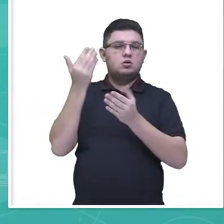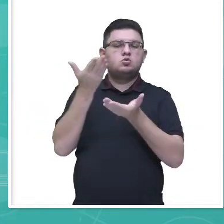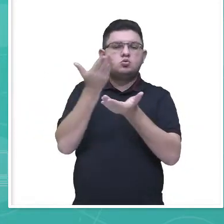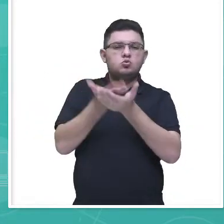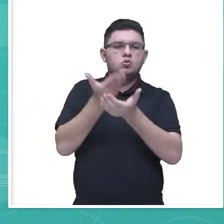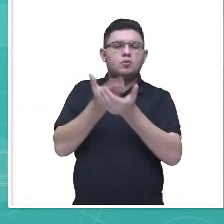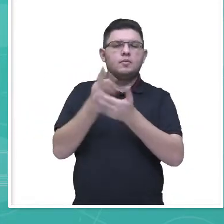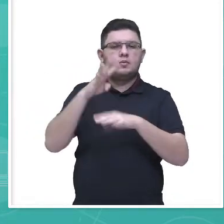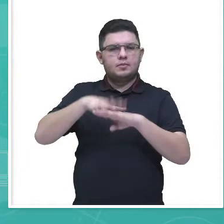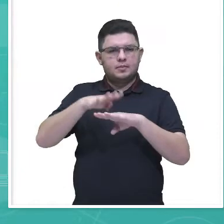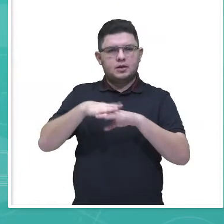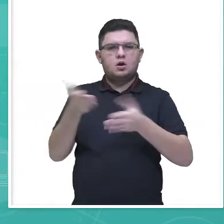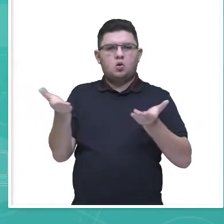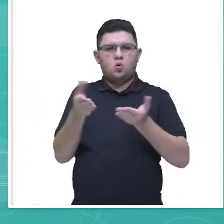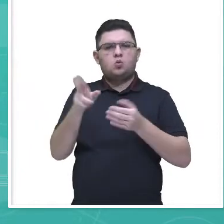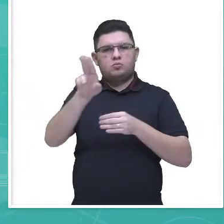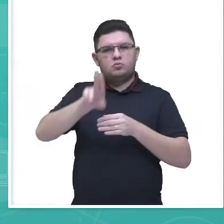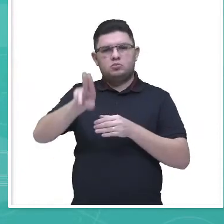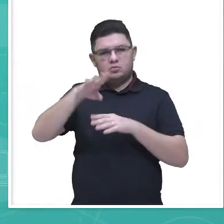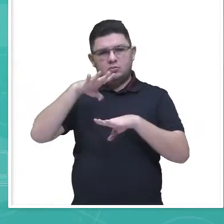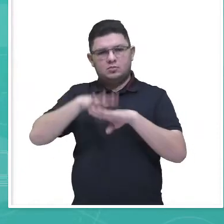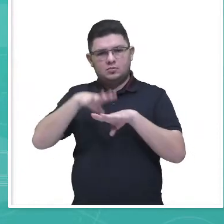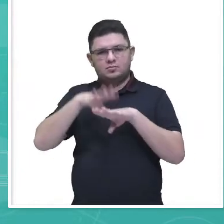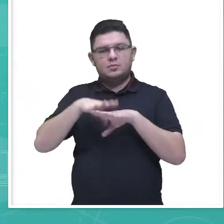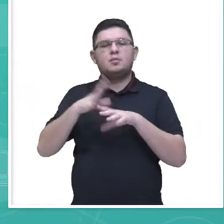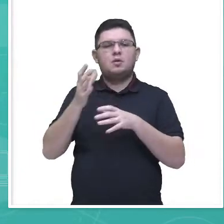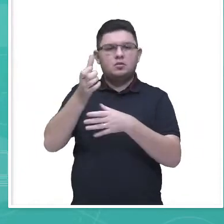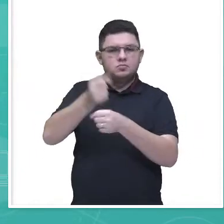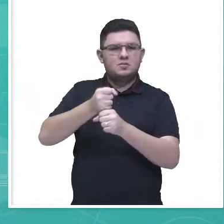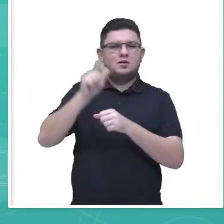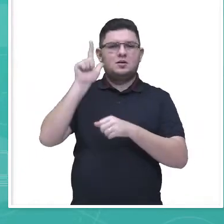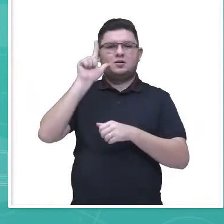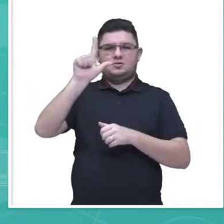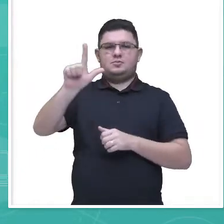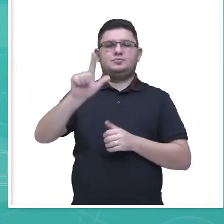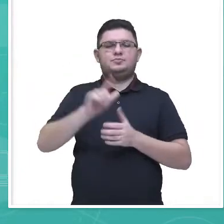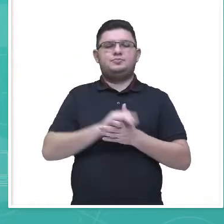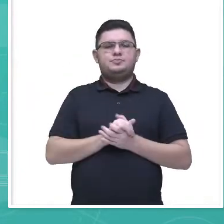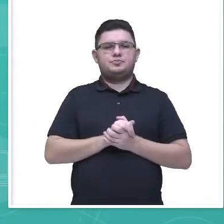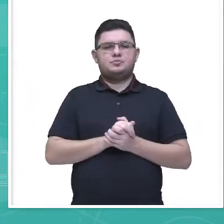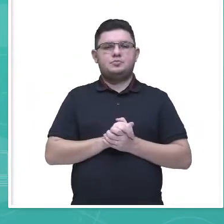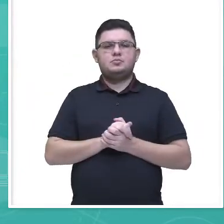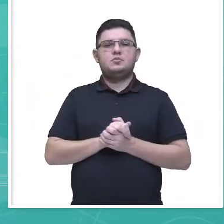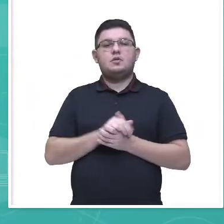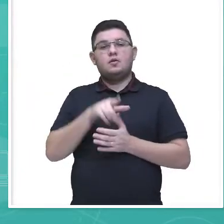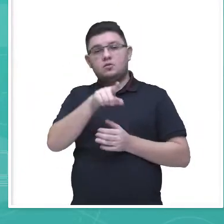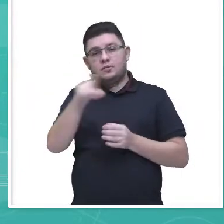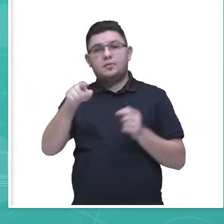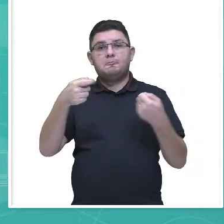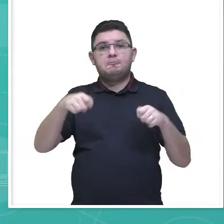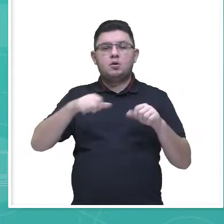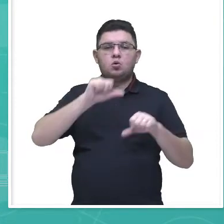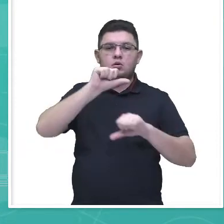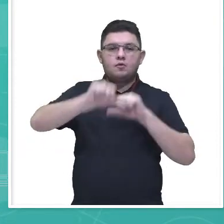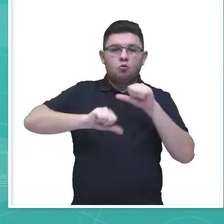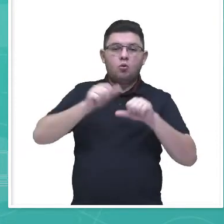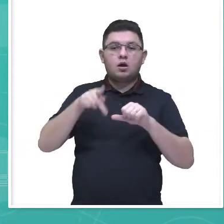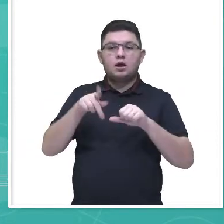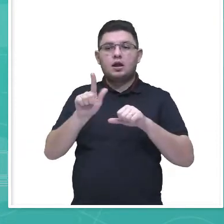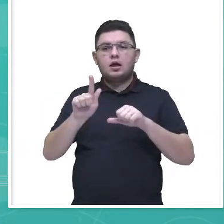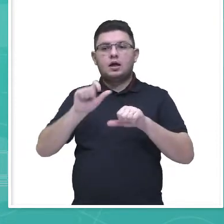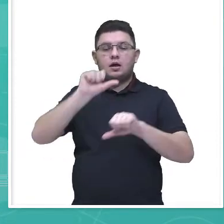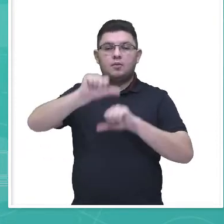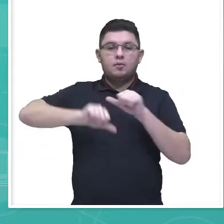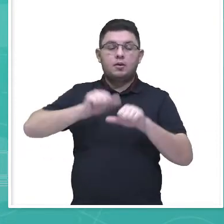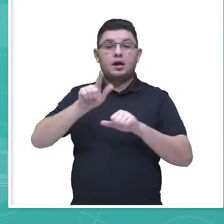anteriores, você vai precisar agora para a gente fazer esses cálculos ali para transformar quilo em gramas, metro em centímetro,